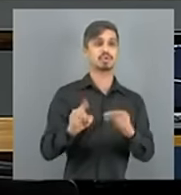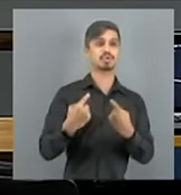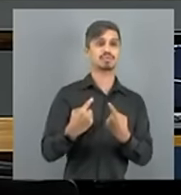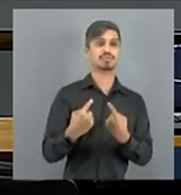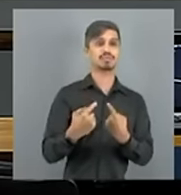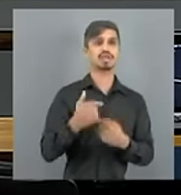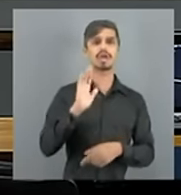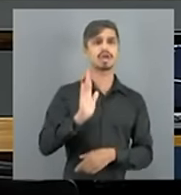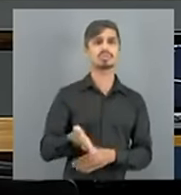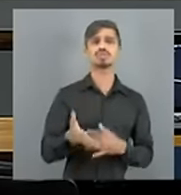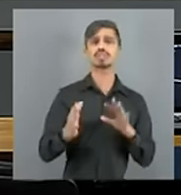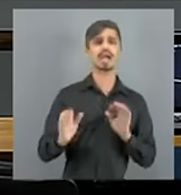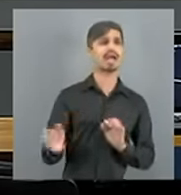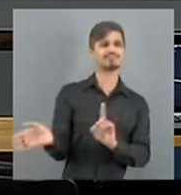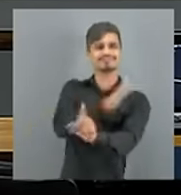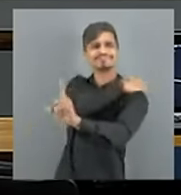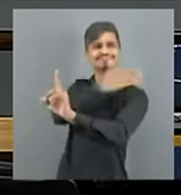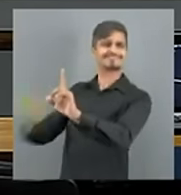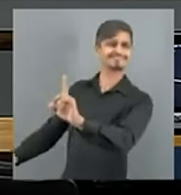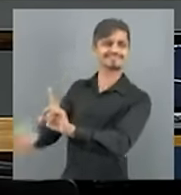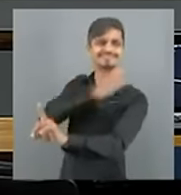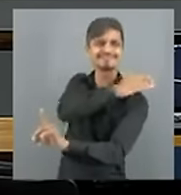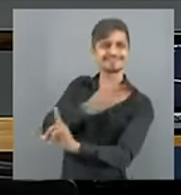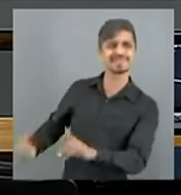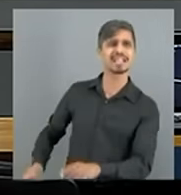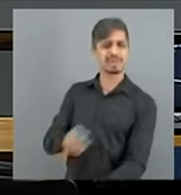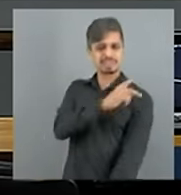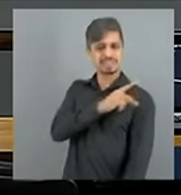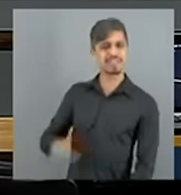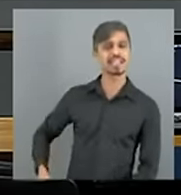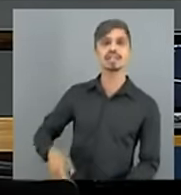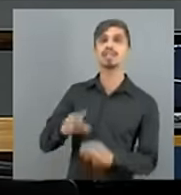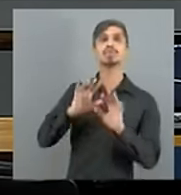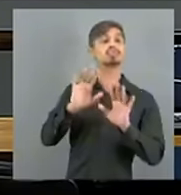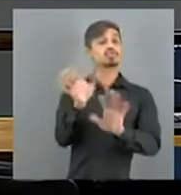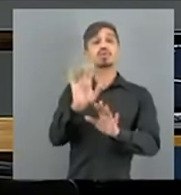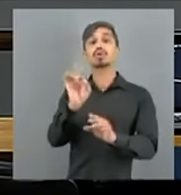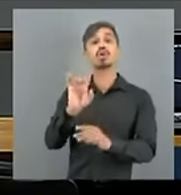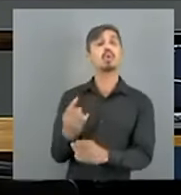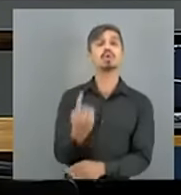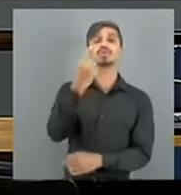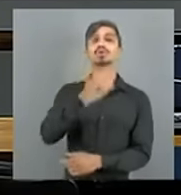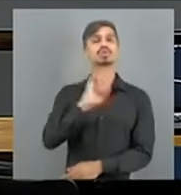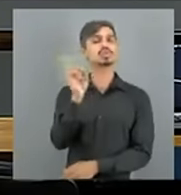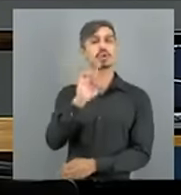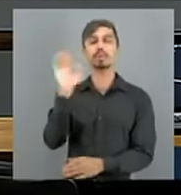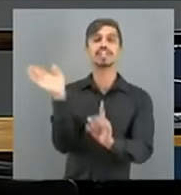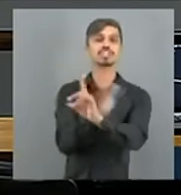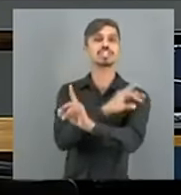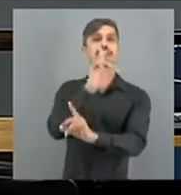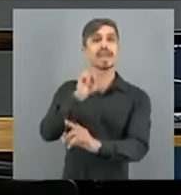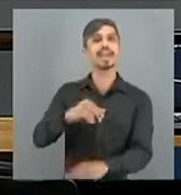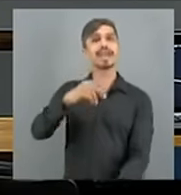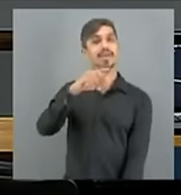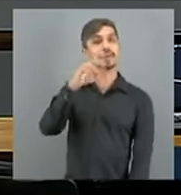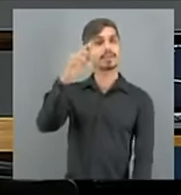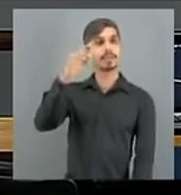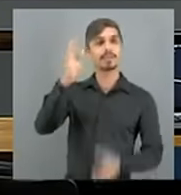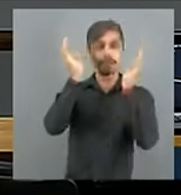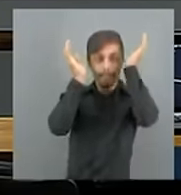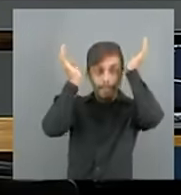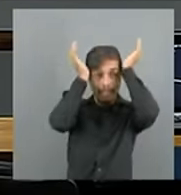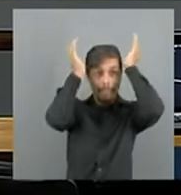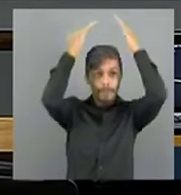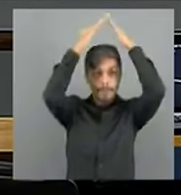Eu já bati em todo mundo, de presidente da República, menos Papa. O resto, todo mundo que você imaginar, eu já chamei de ladrão.